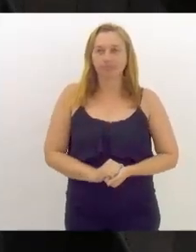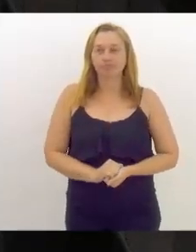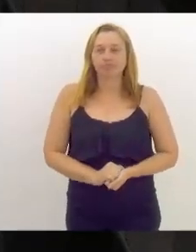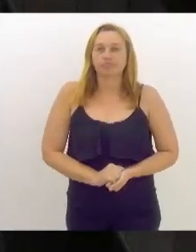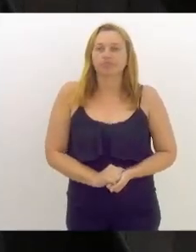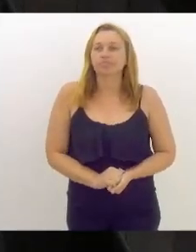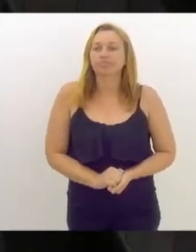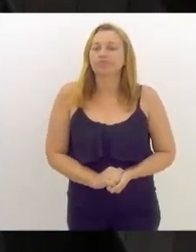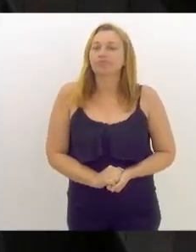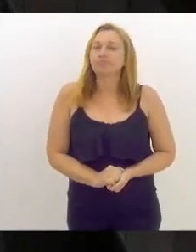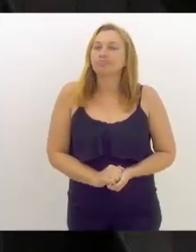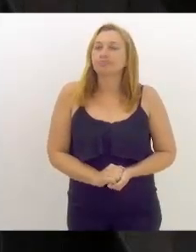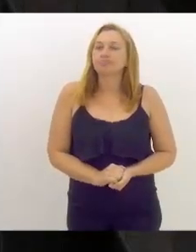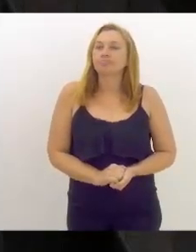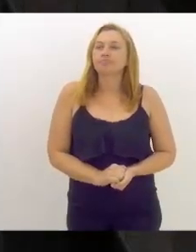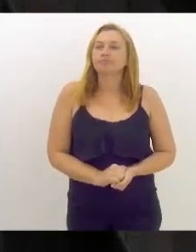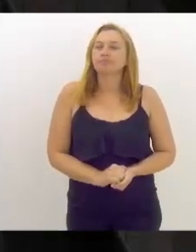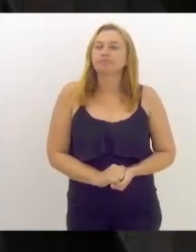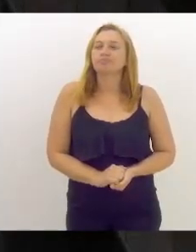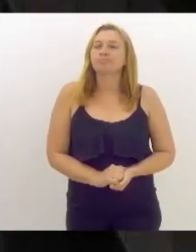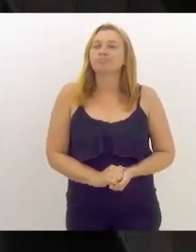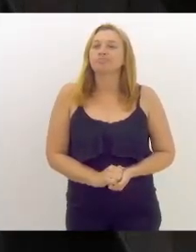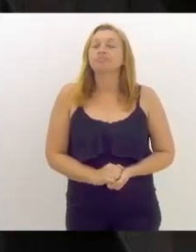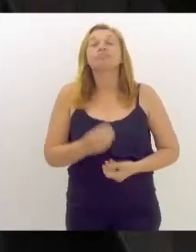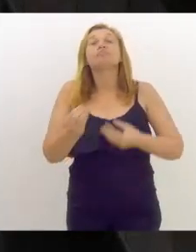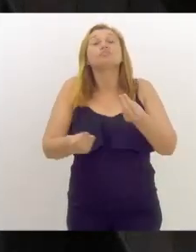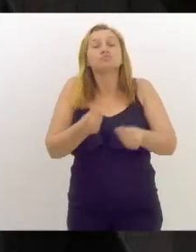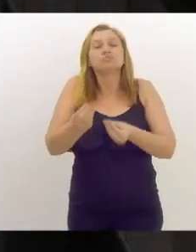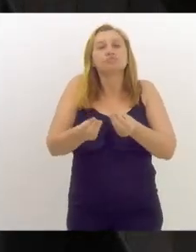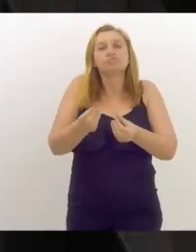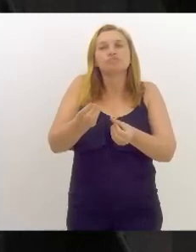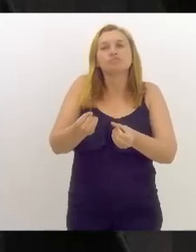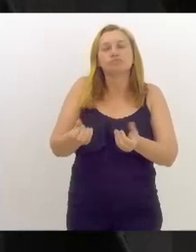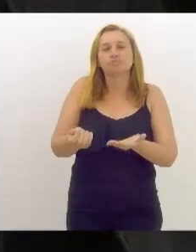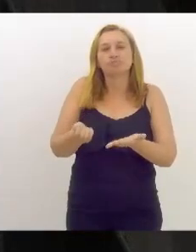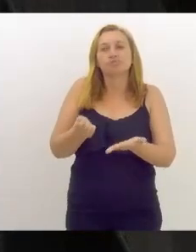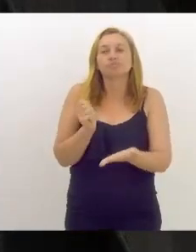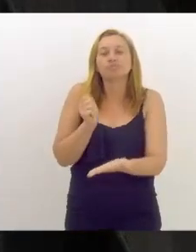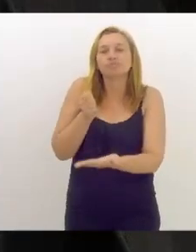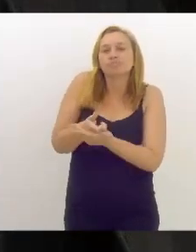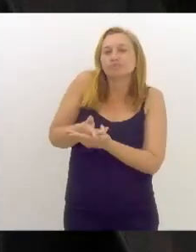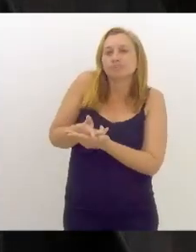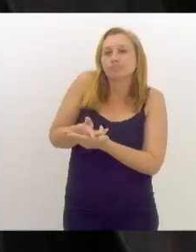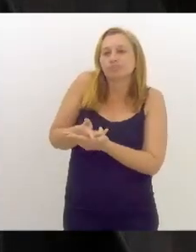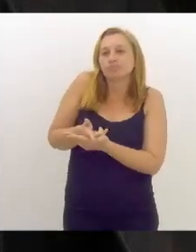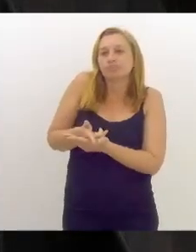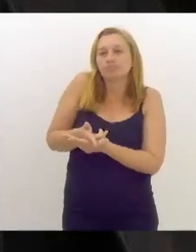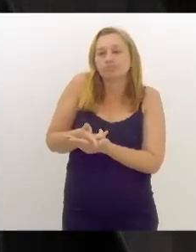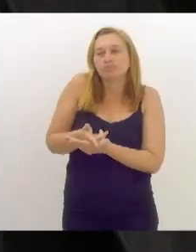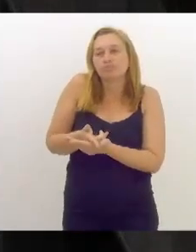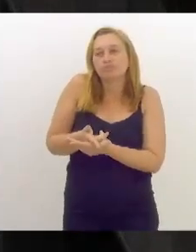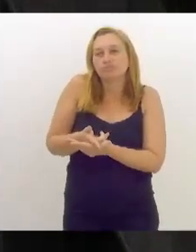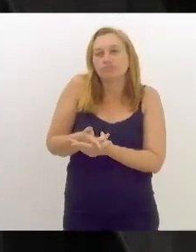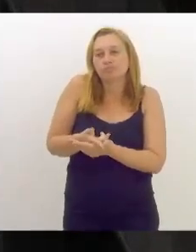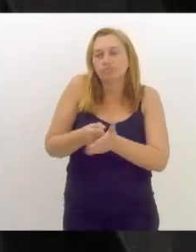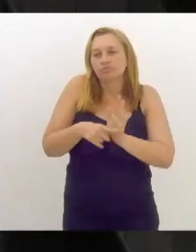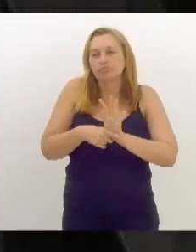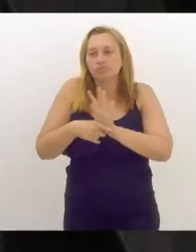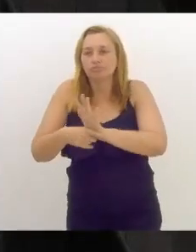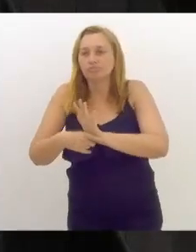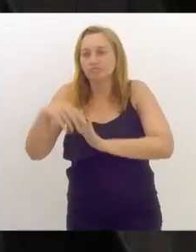Como vai se fazer para pagar o Auxílio Brasil de